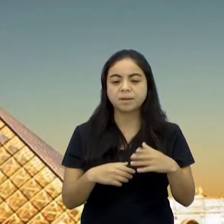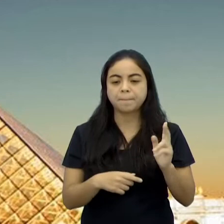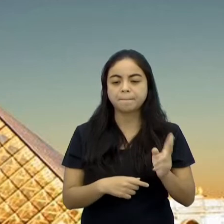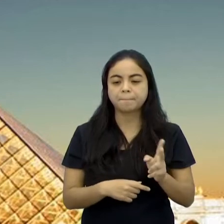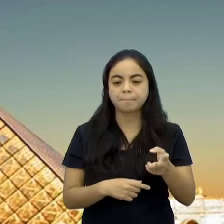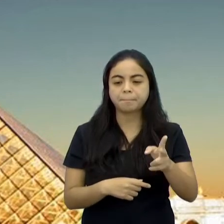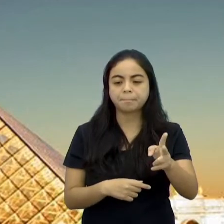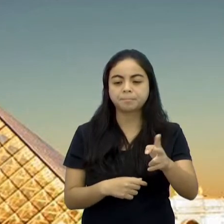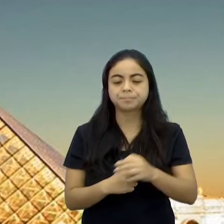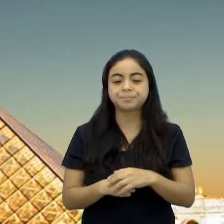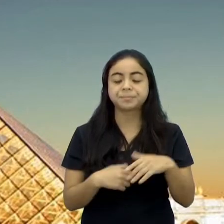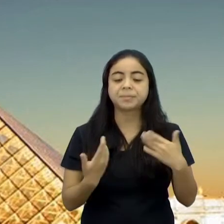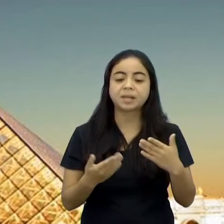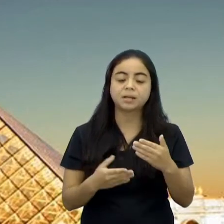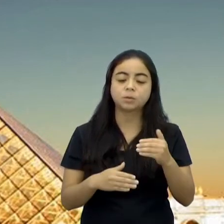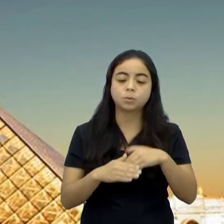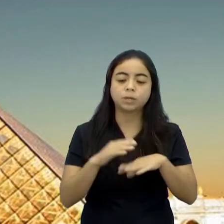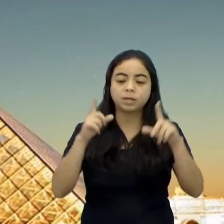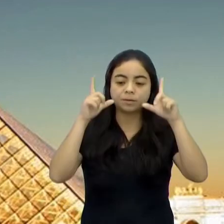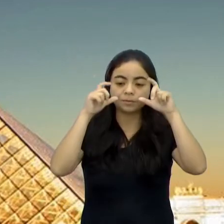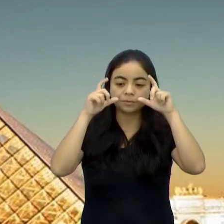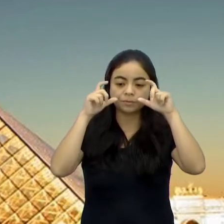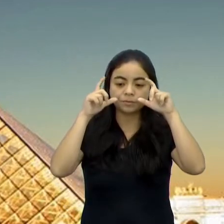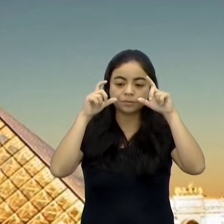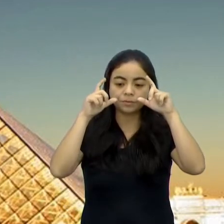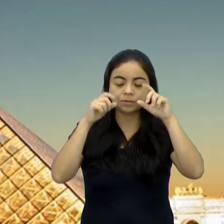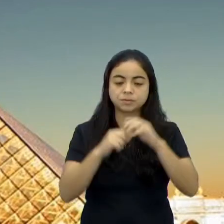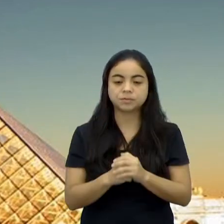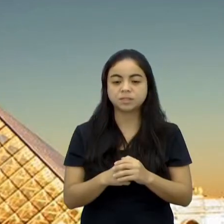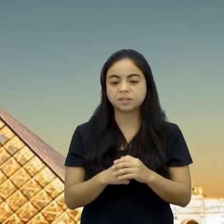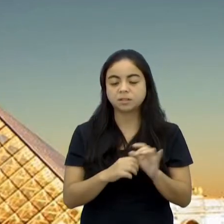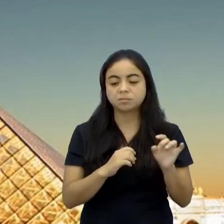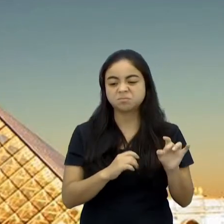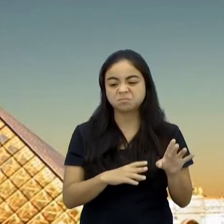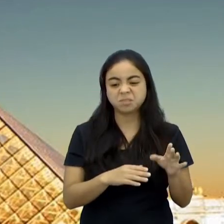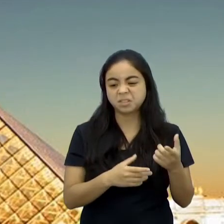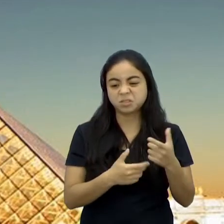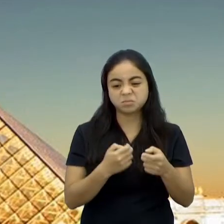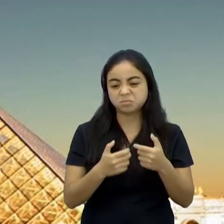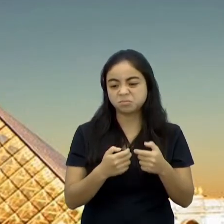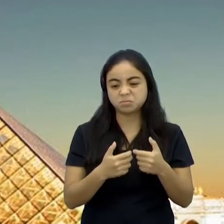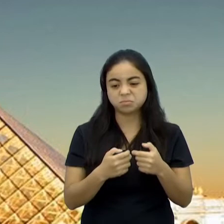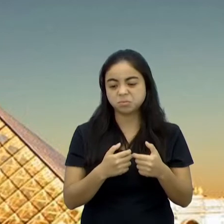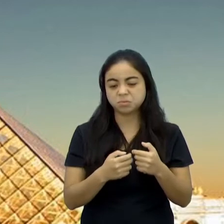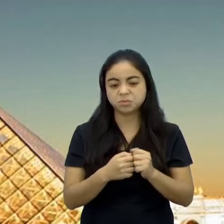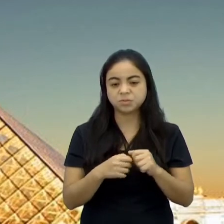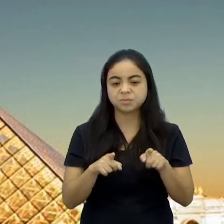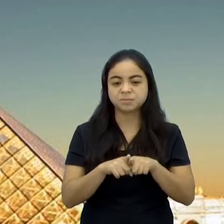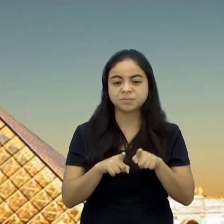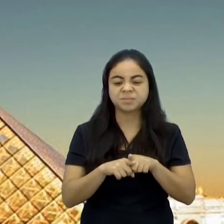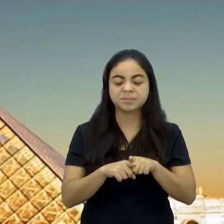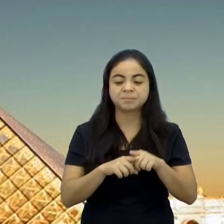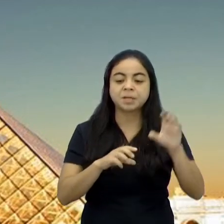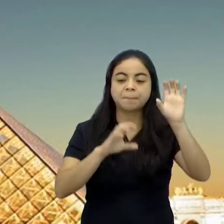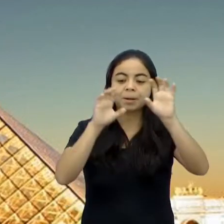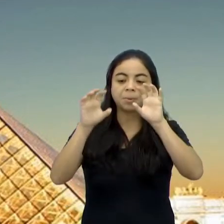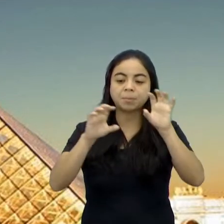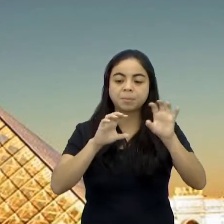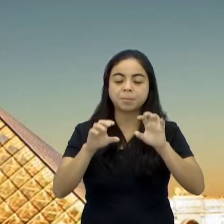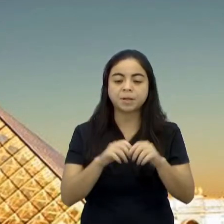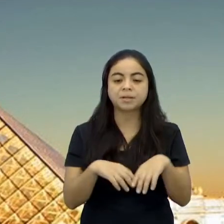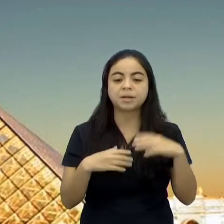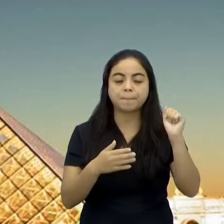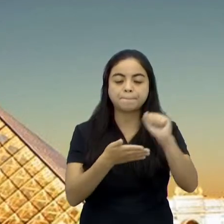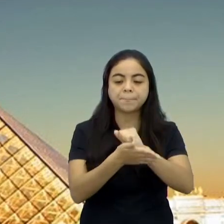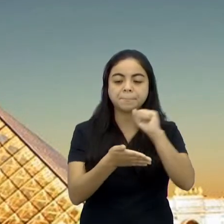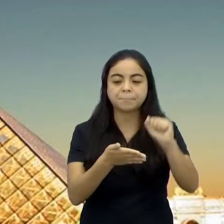mantendo. Iguais as fotos que a gente tinha naqueles álbuns, né? E a gente vai deixando lá no celular, vai deixando nas galerias, né? E aí para abrir espaço a gente vai